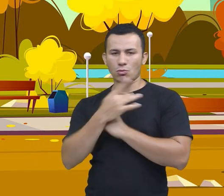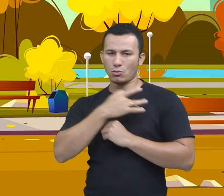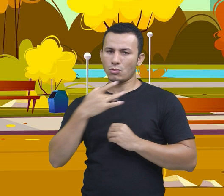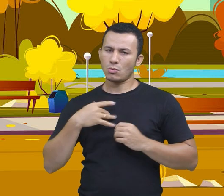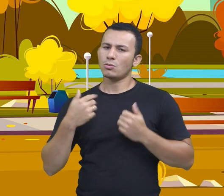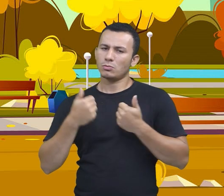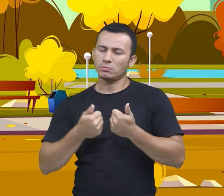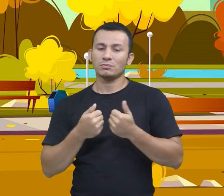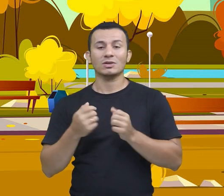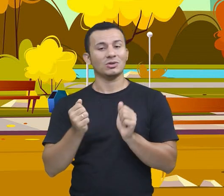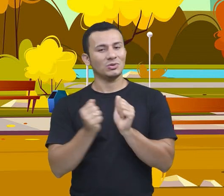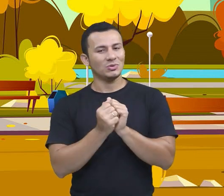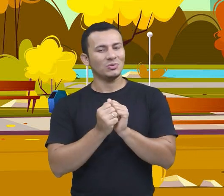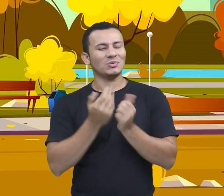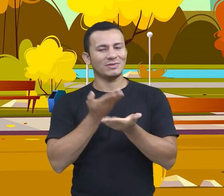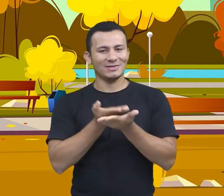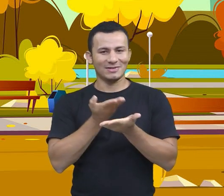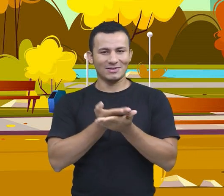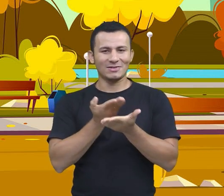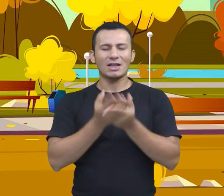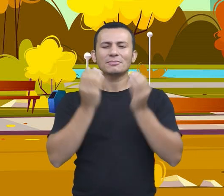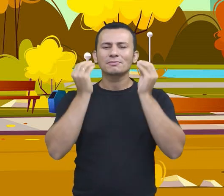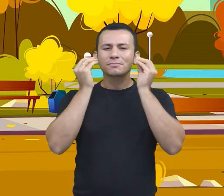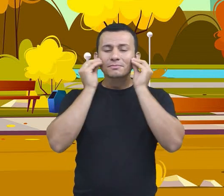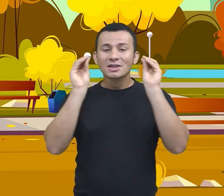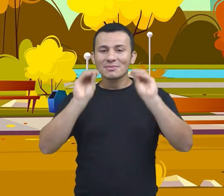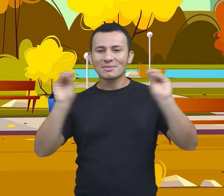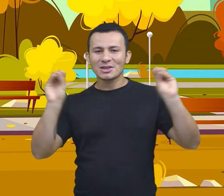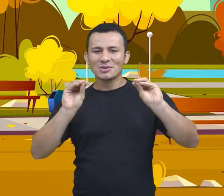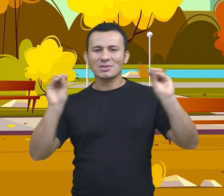estudar comigo, tá bom? Um beijinho